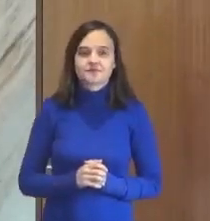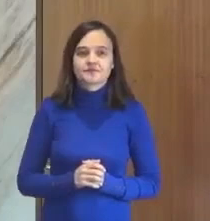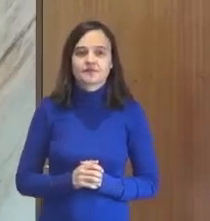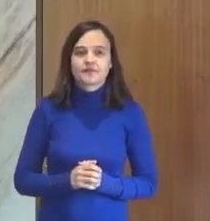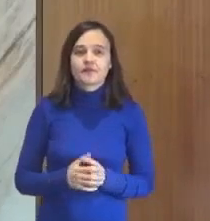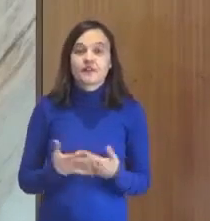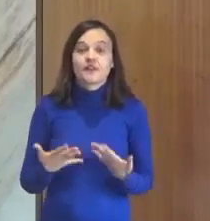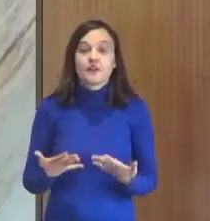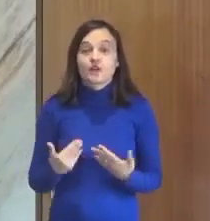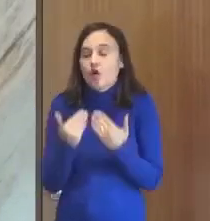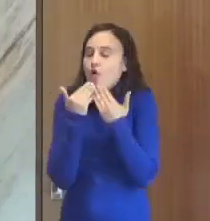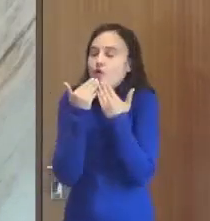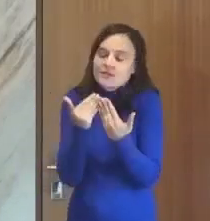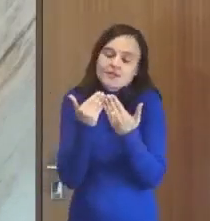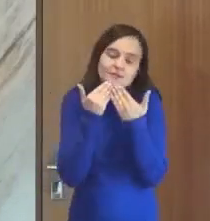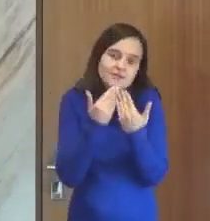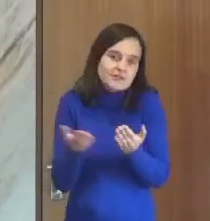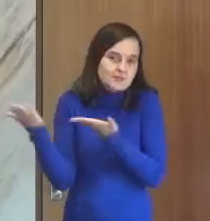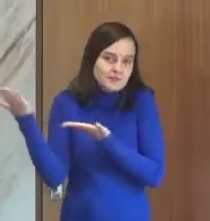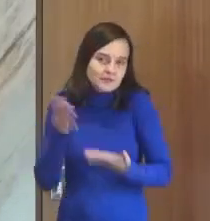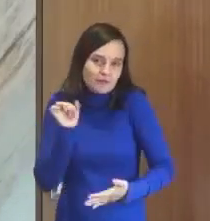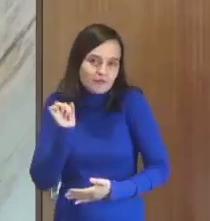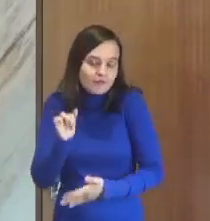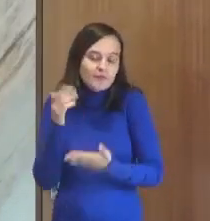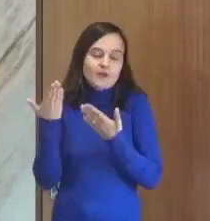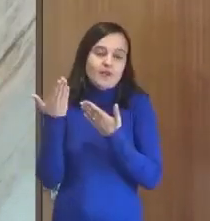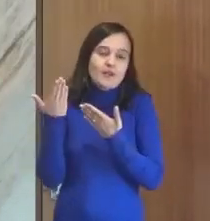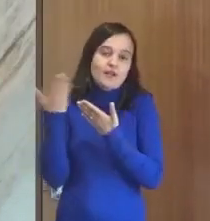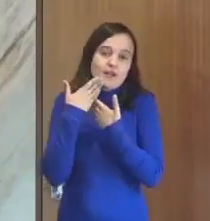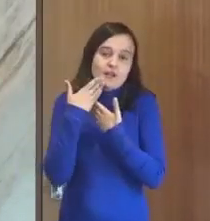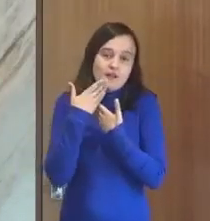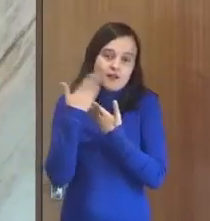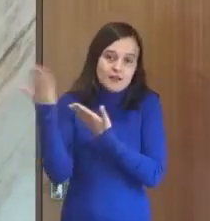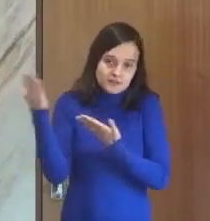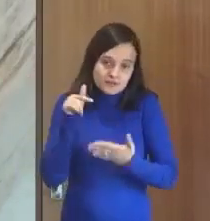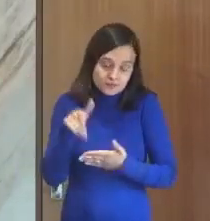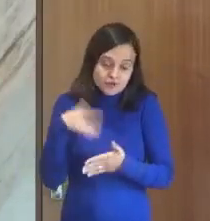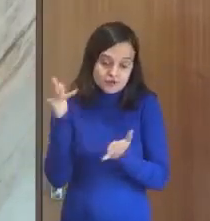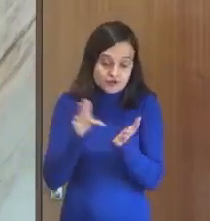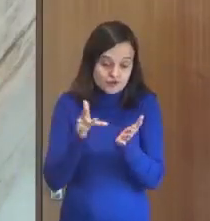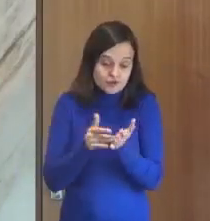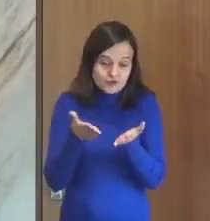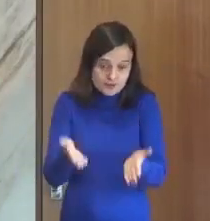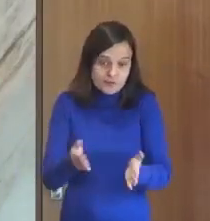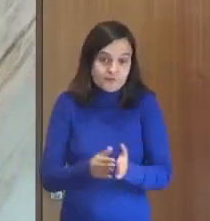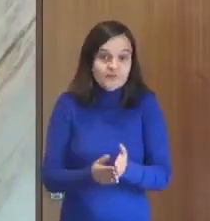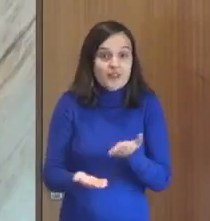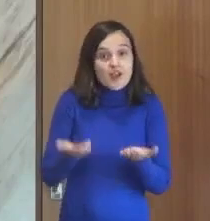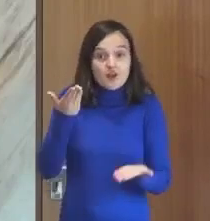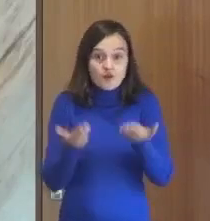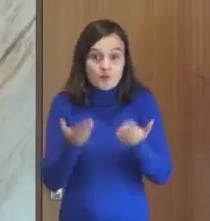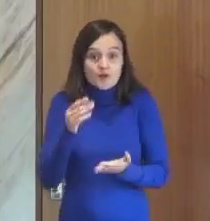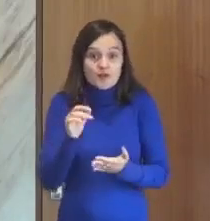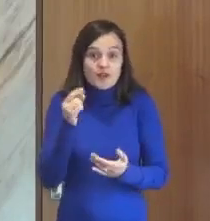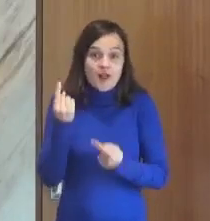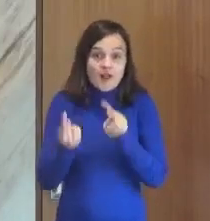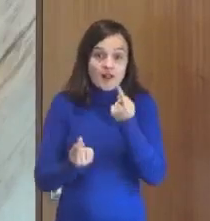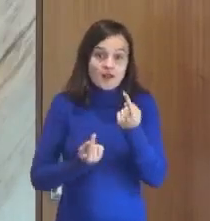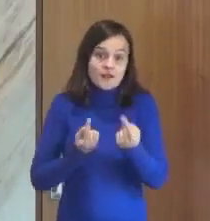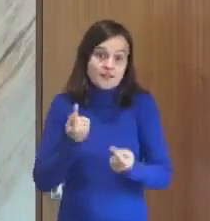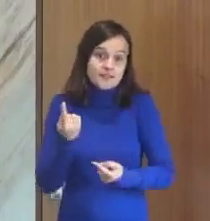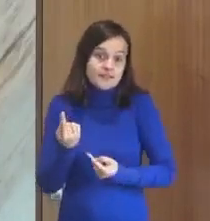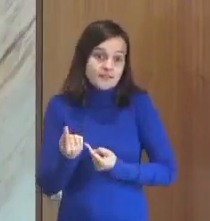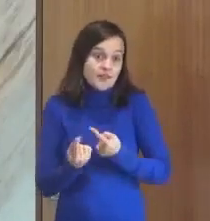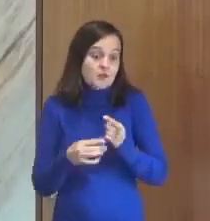Para já, obrigada pela apresentação desta obra, que se pode, sim, equiparar